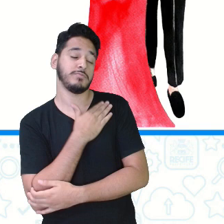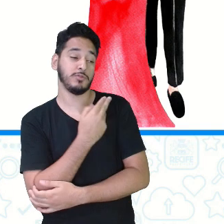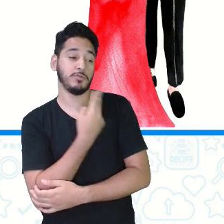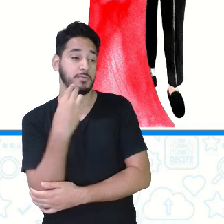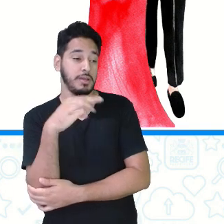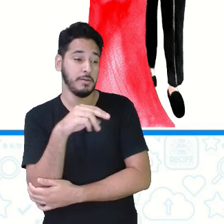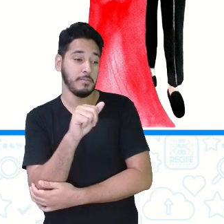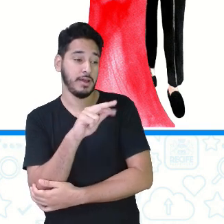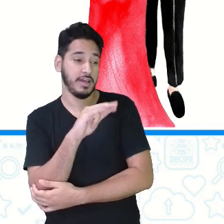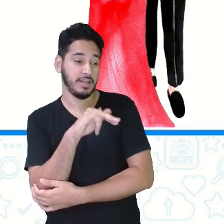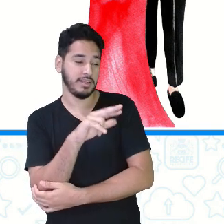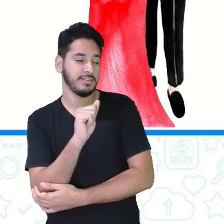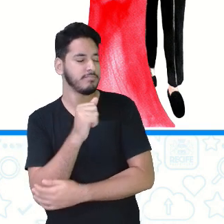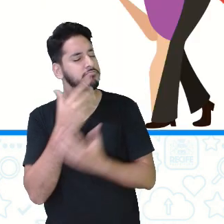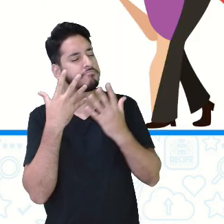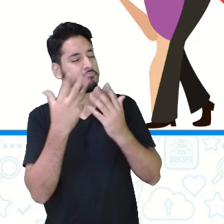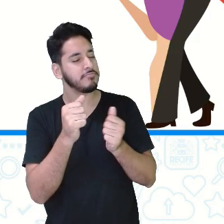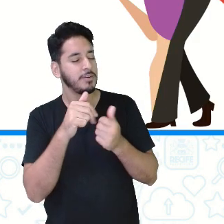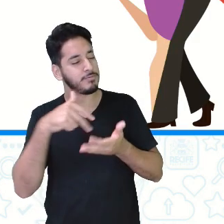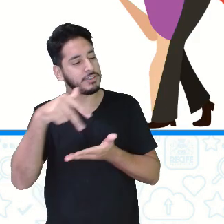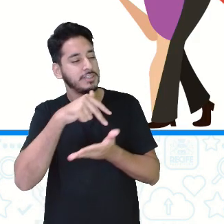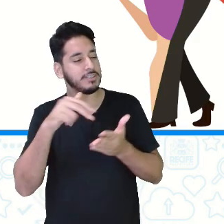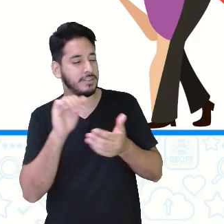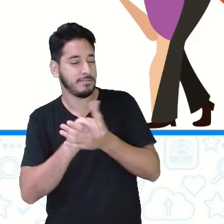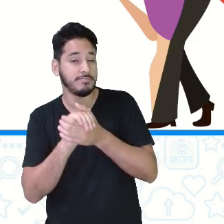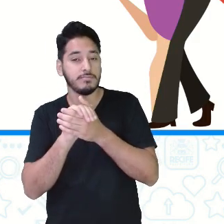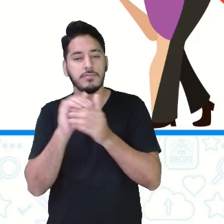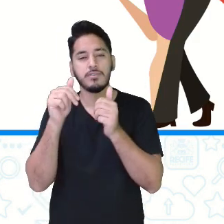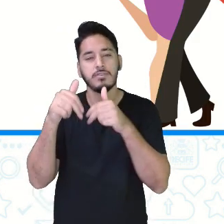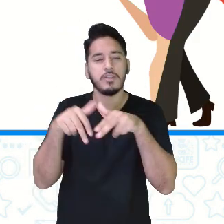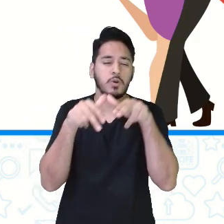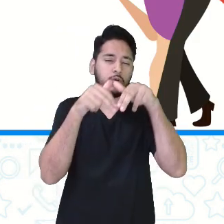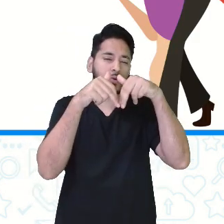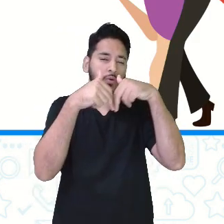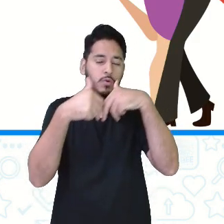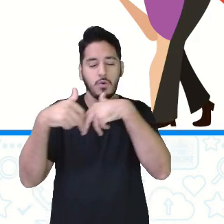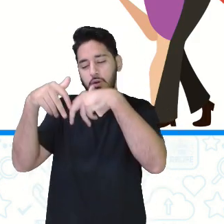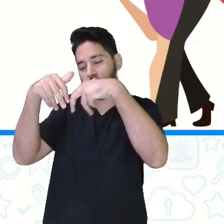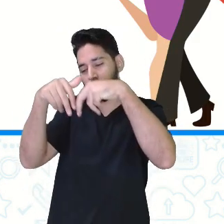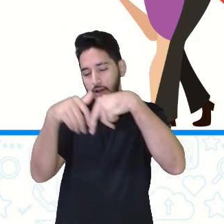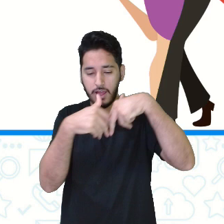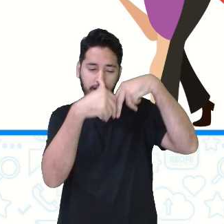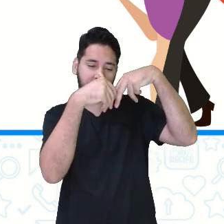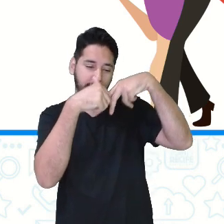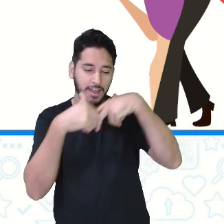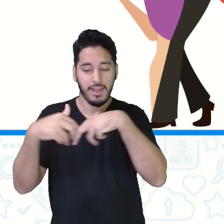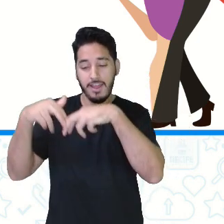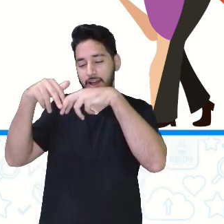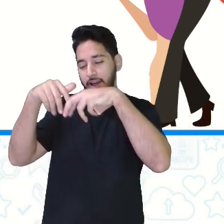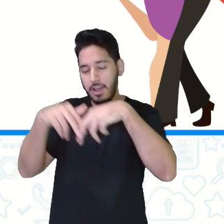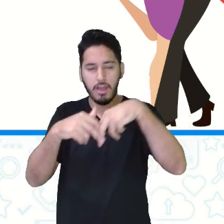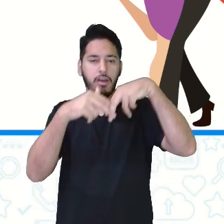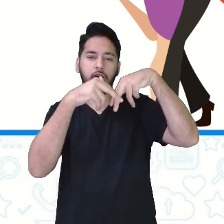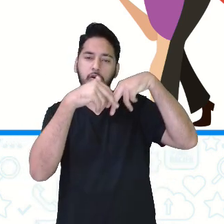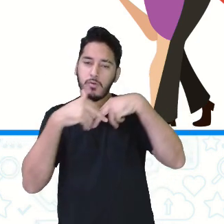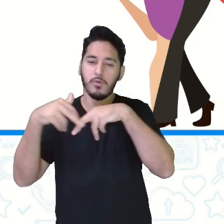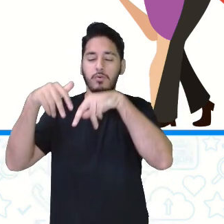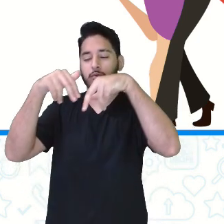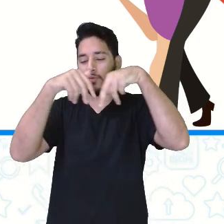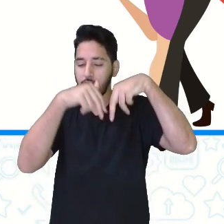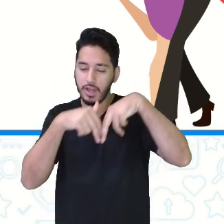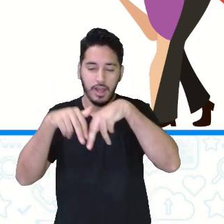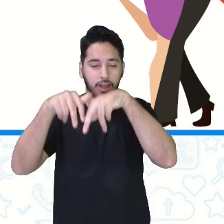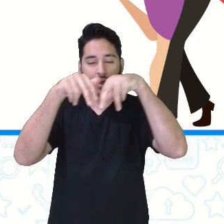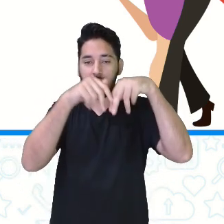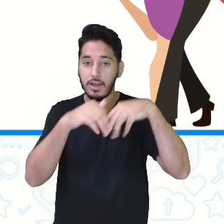Marina. Sim, vamos dançar. Dançaram aquela contradança e mais outra e